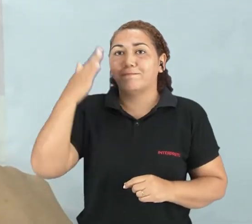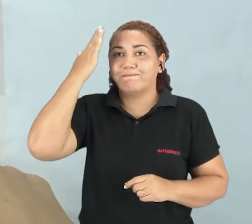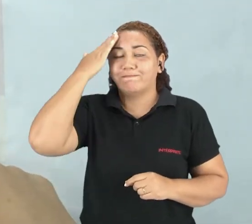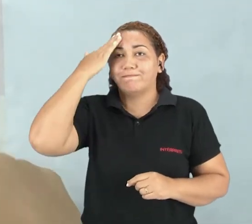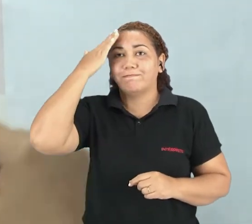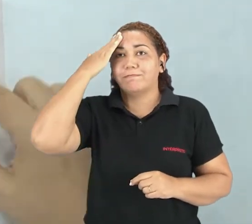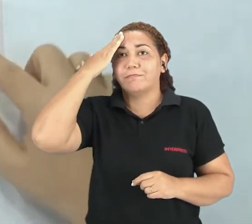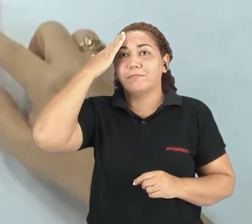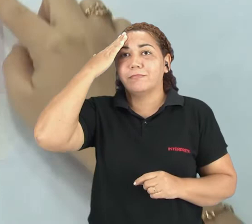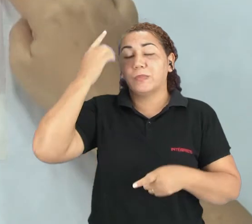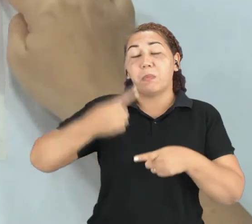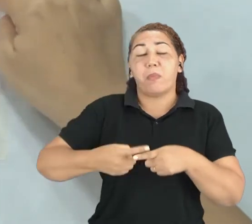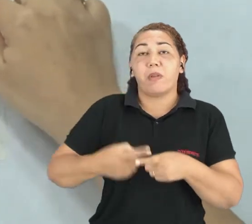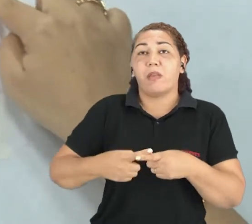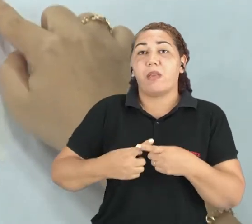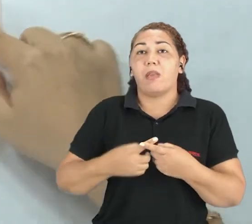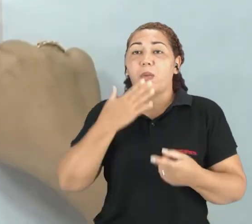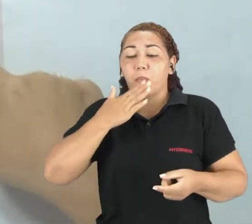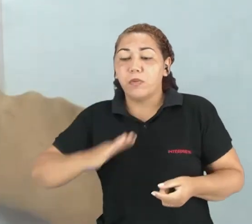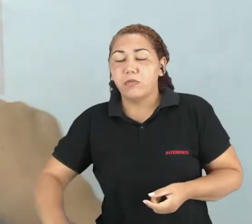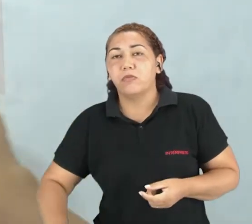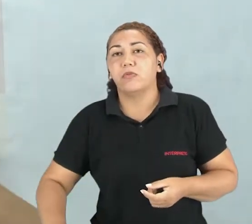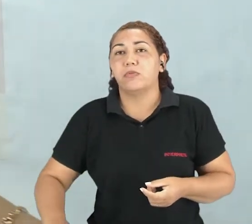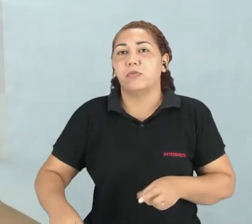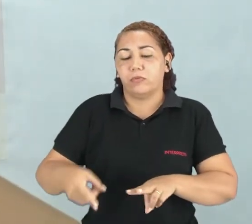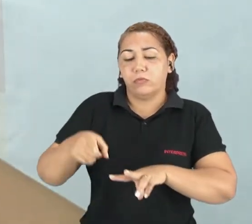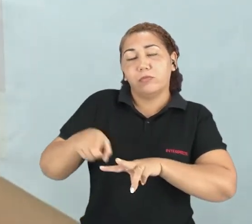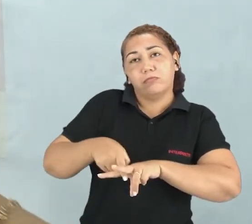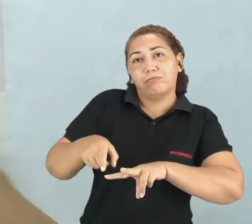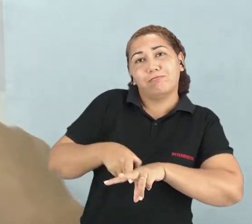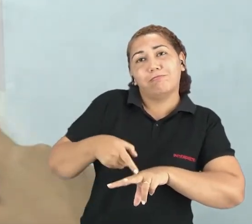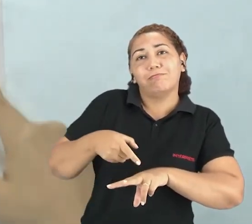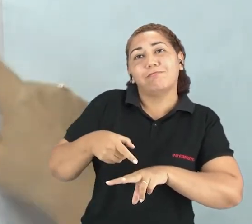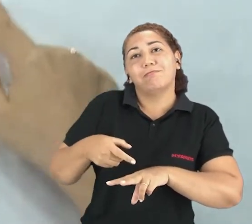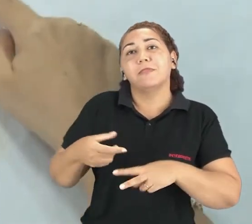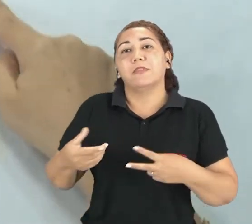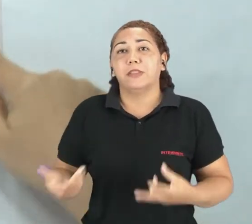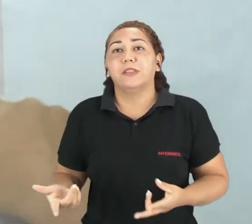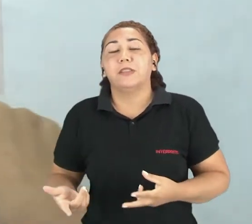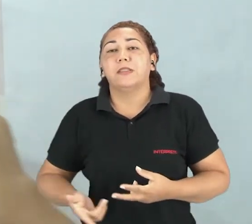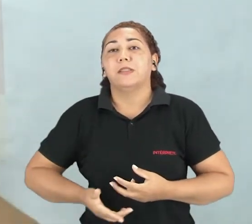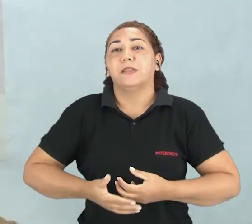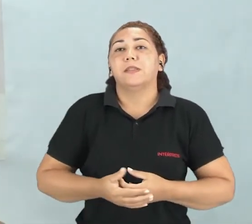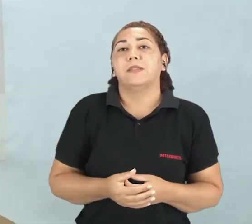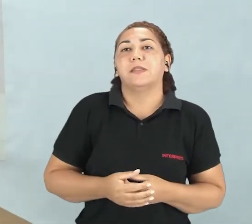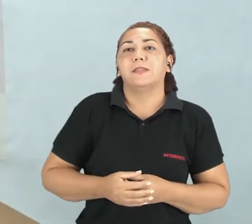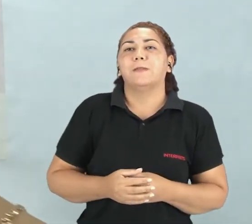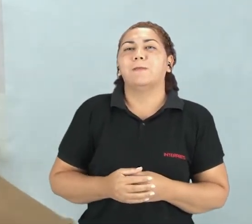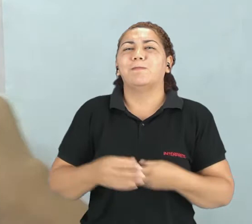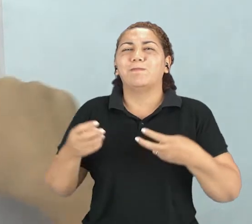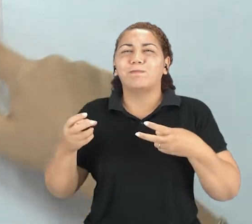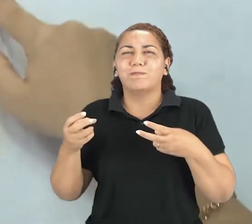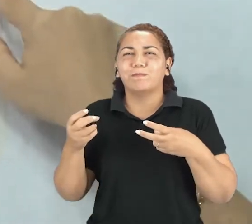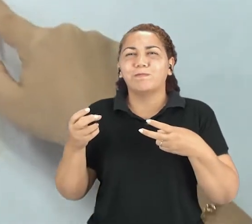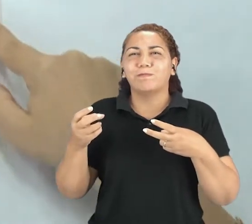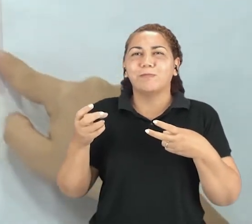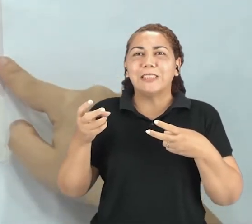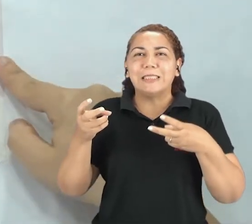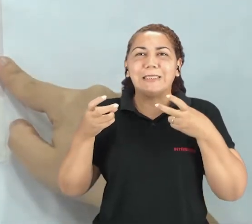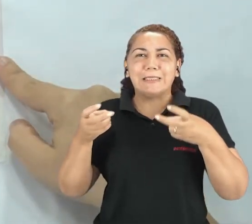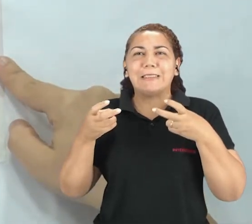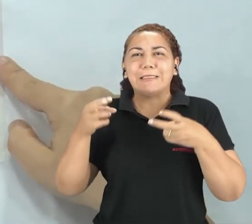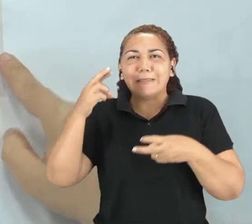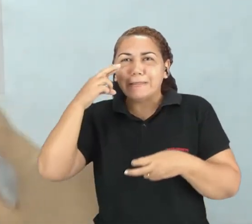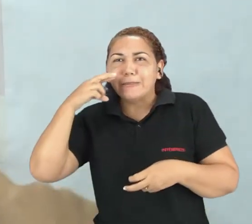descalço. Se você observar bem a imagem, ó, você vê casas lá no fundo da imagem. Ó. Ao fundo da imagem a